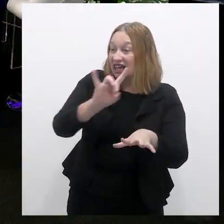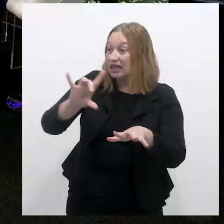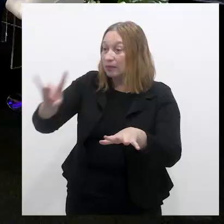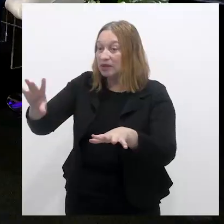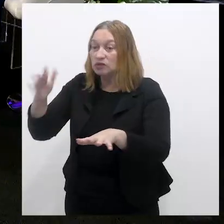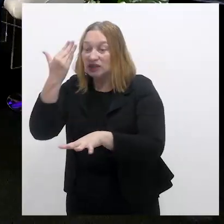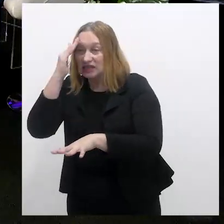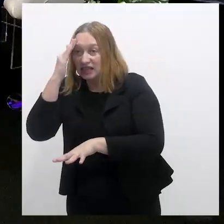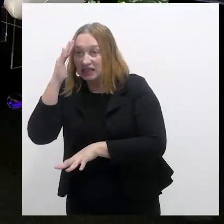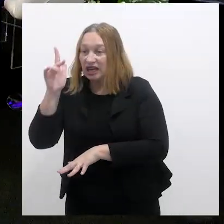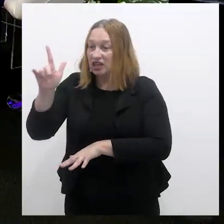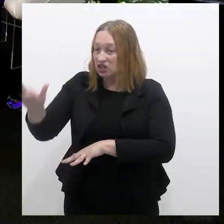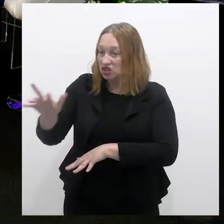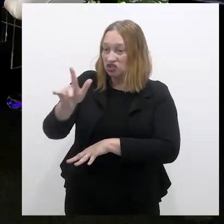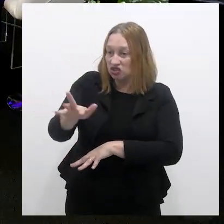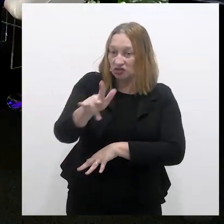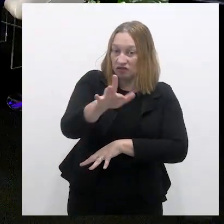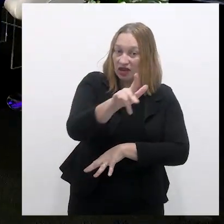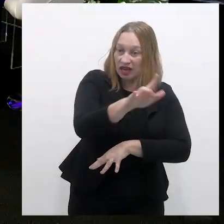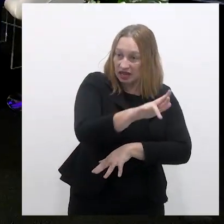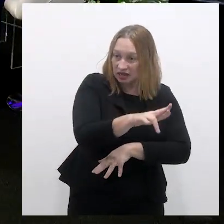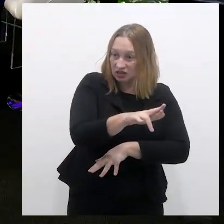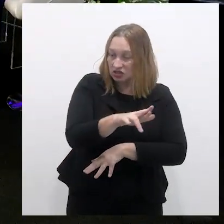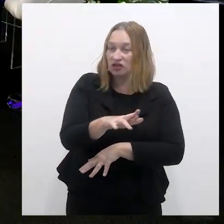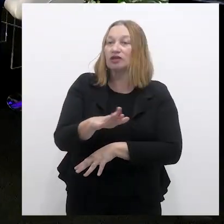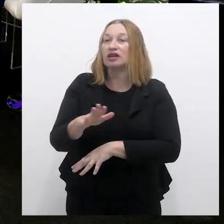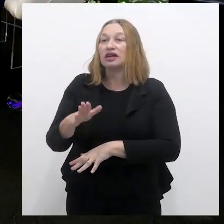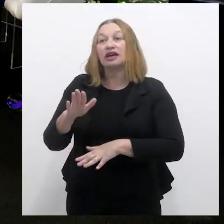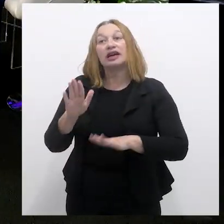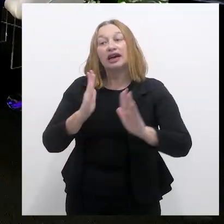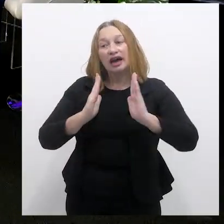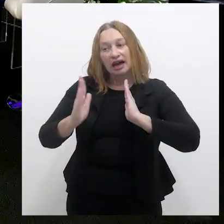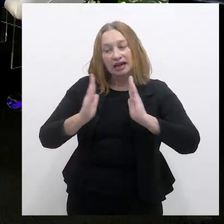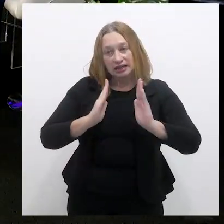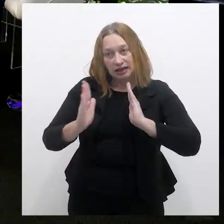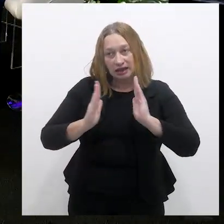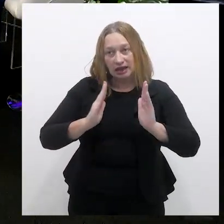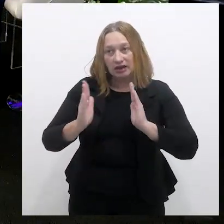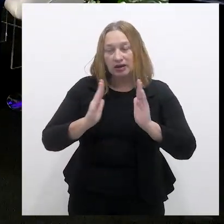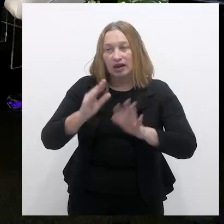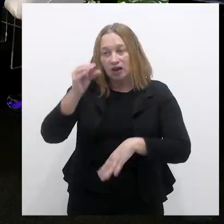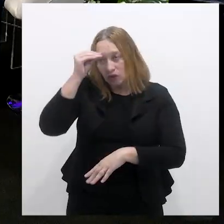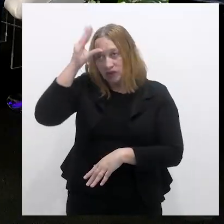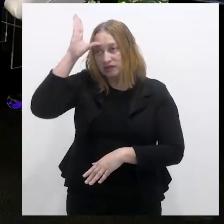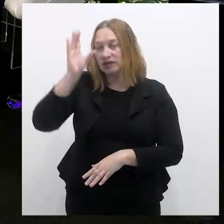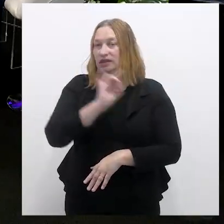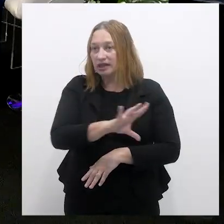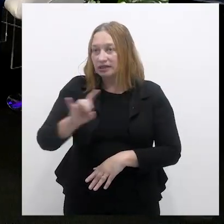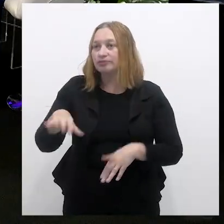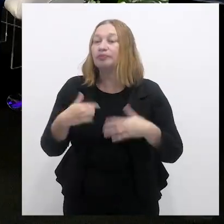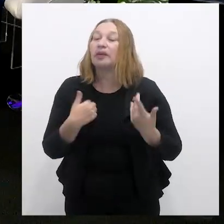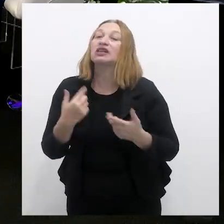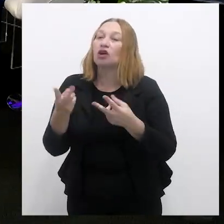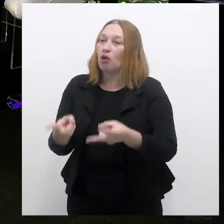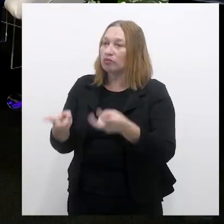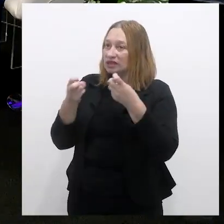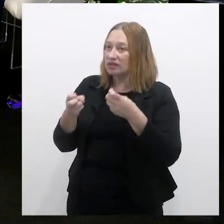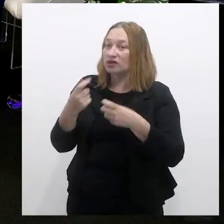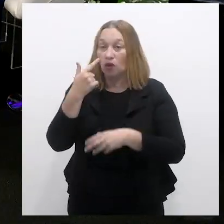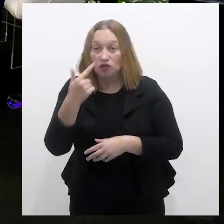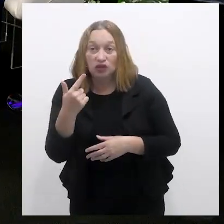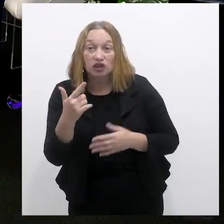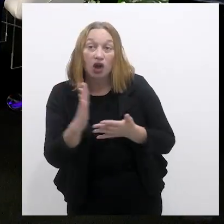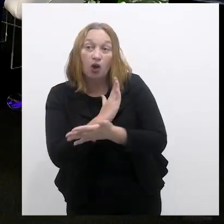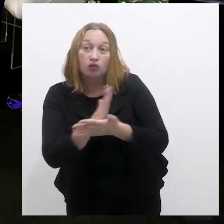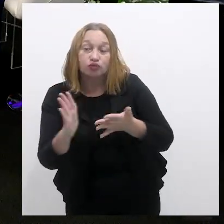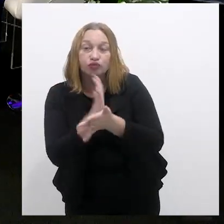seus avós vão entender de outro. Porque aí entra o repertório pessoal também, exatamente, a questão da idade e tudo mais. Mas uma coisa muito interessante, que